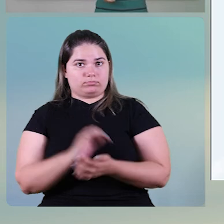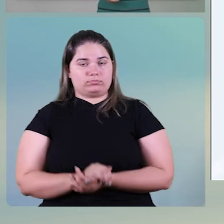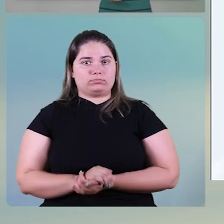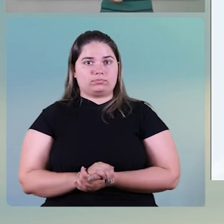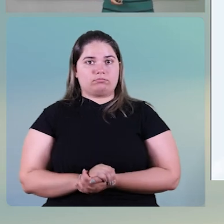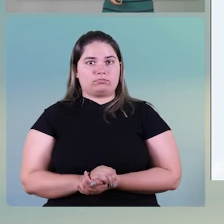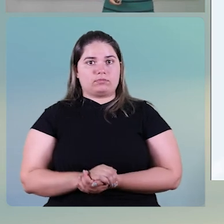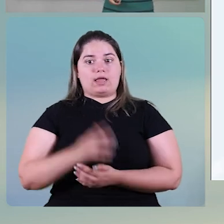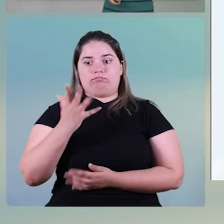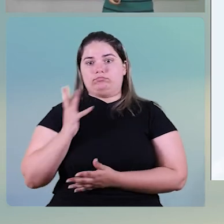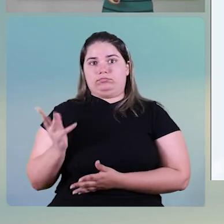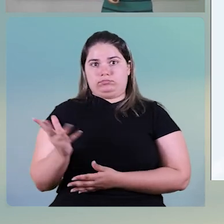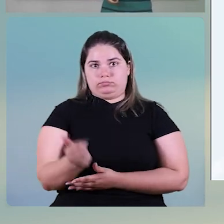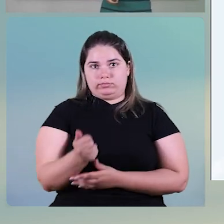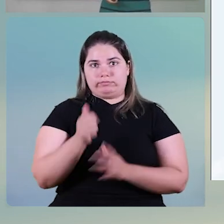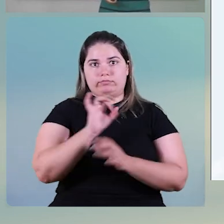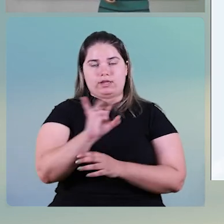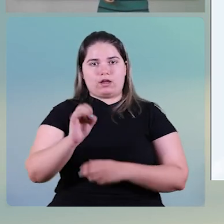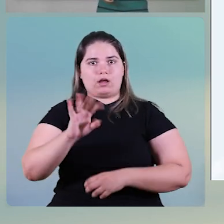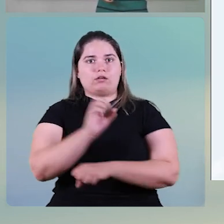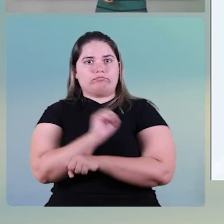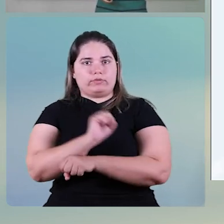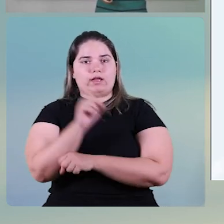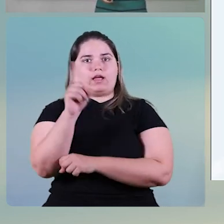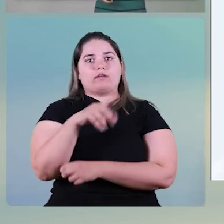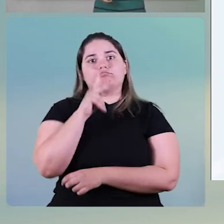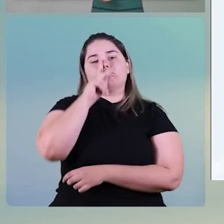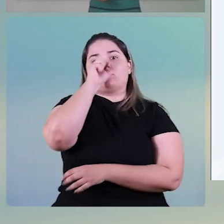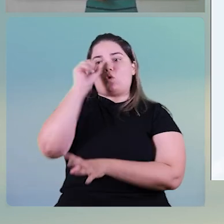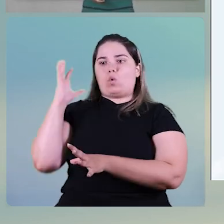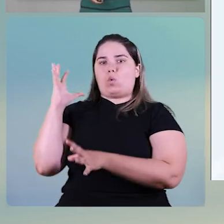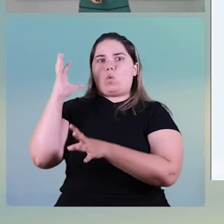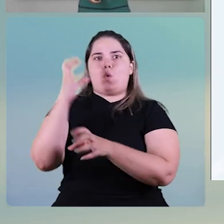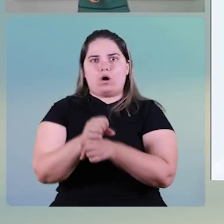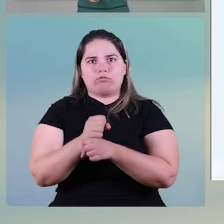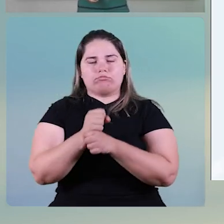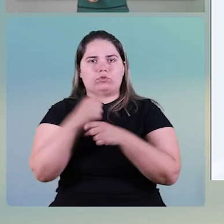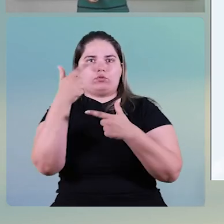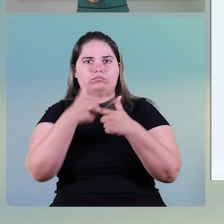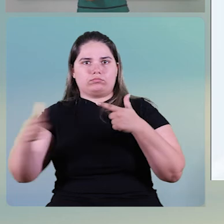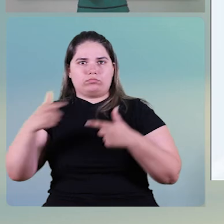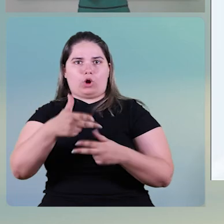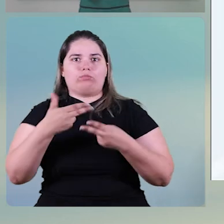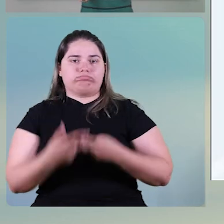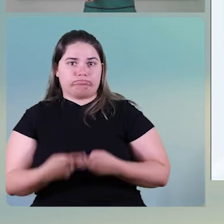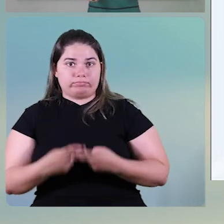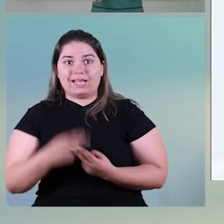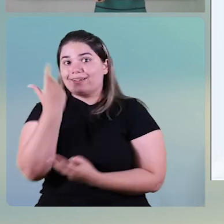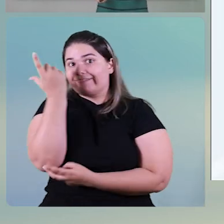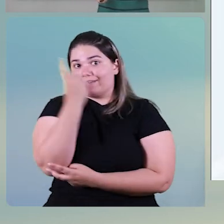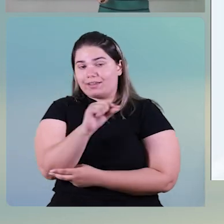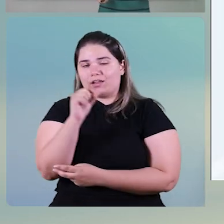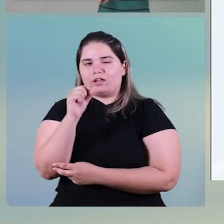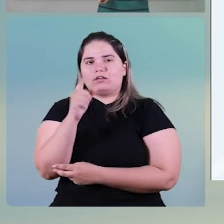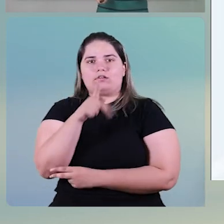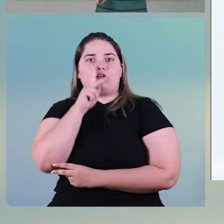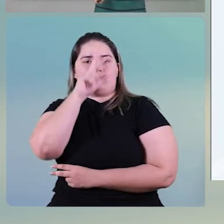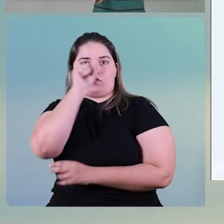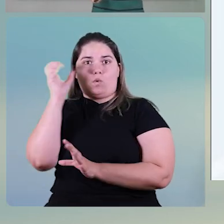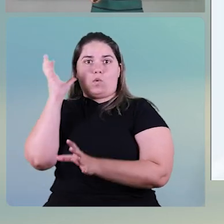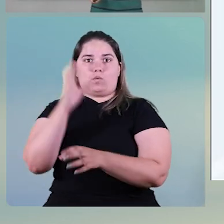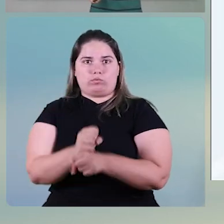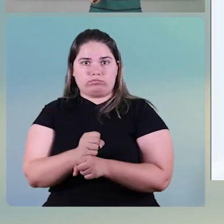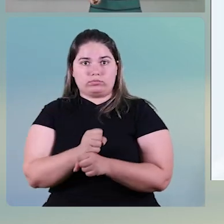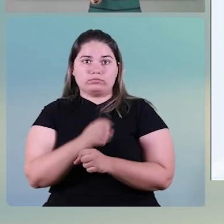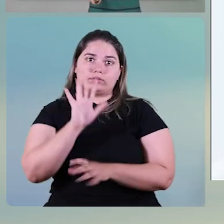de cada carro é a força resultante dividido pela massa. Quem é a força resultante sobre o carro? Ora,